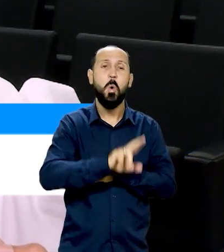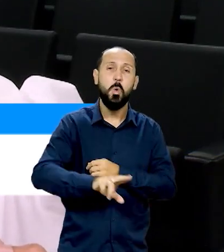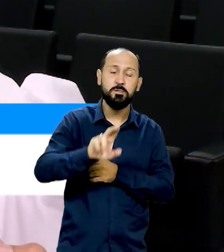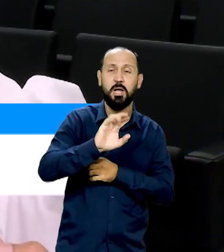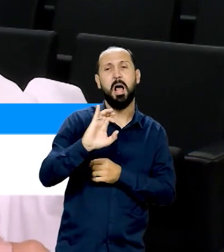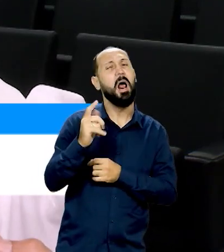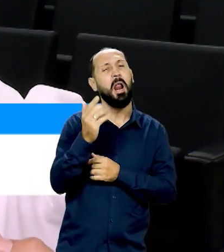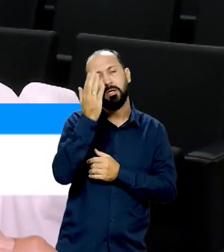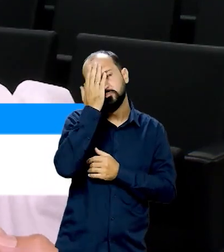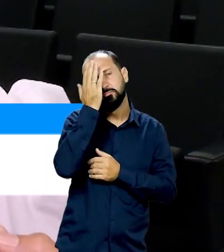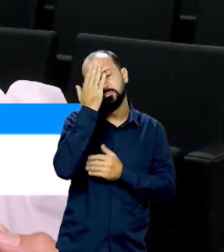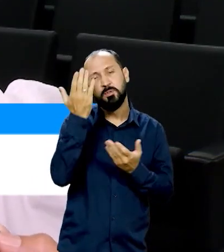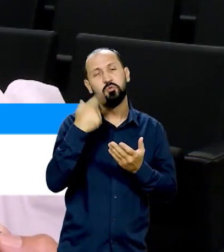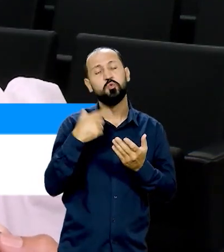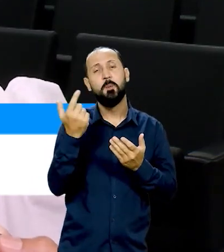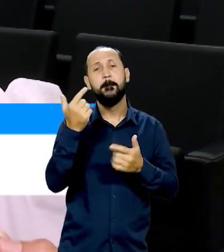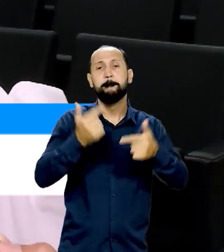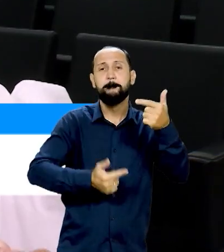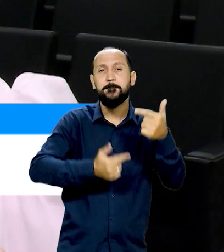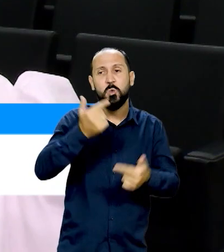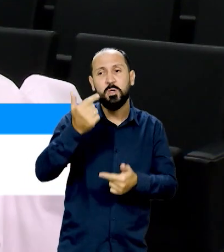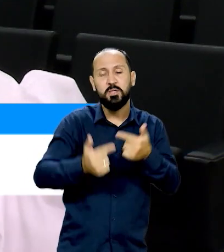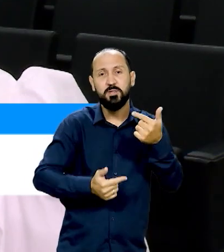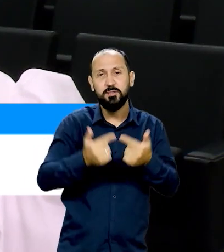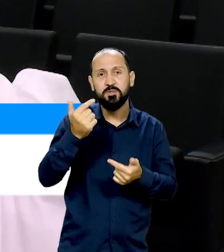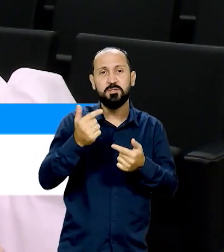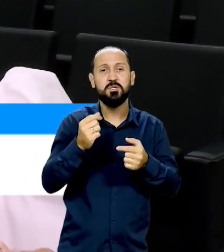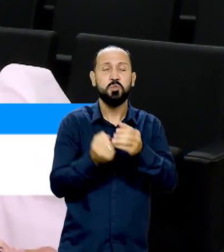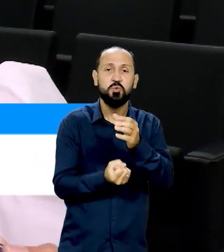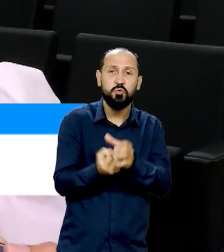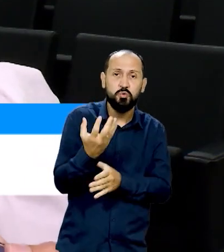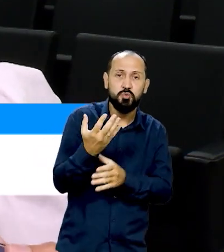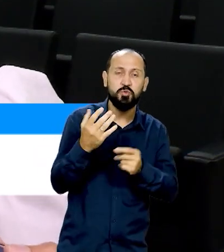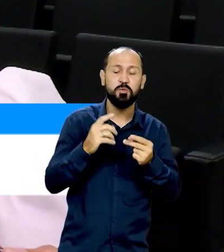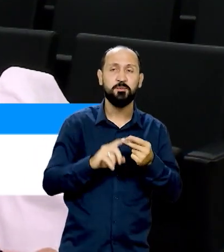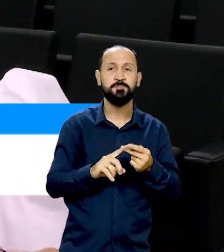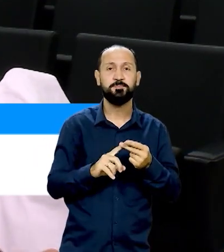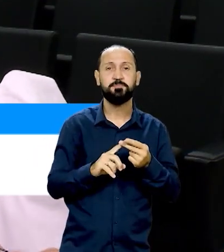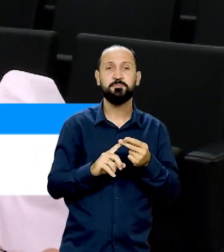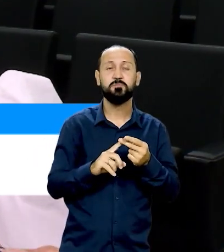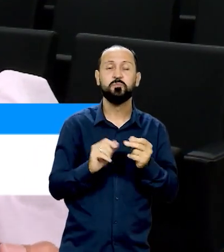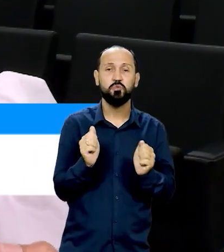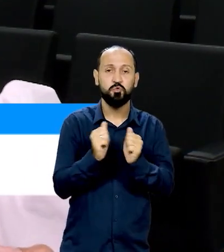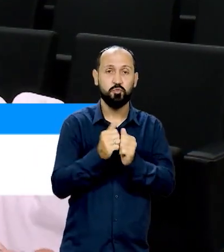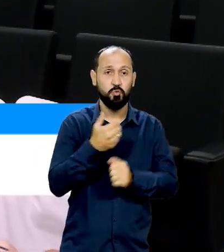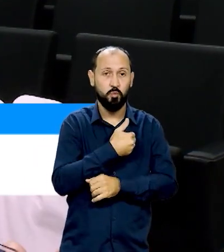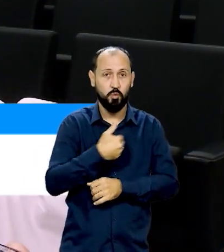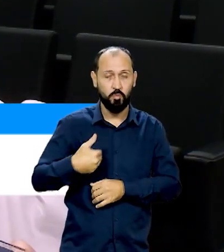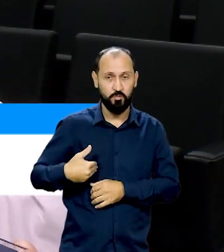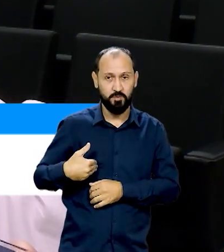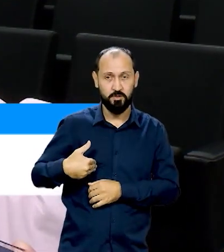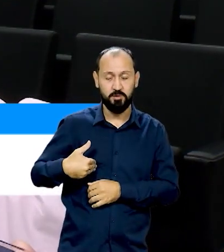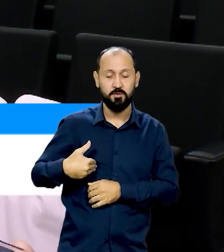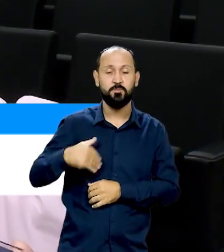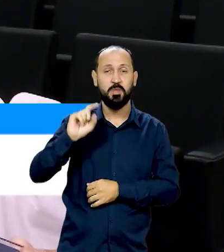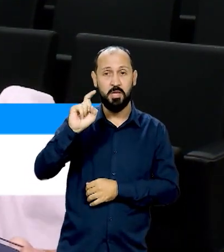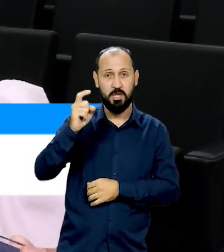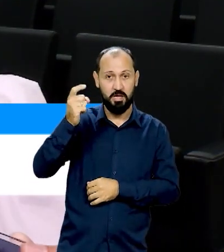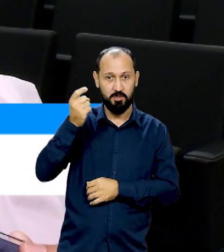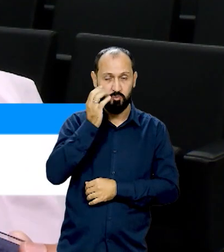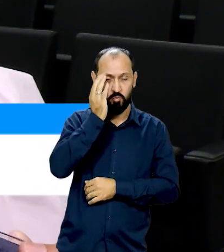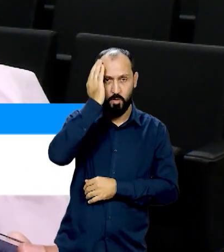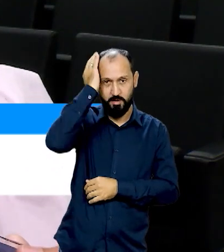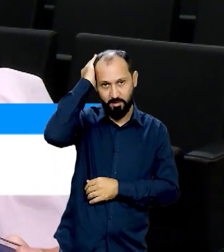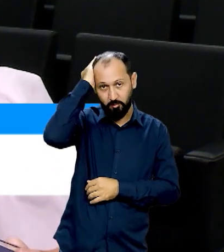por conta, é claro, de toda uma política que foi criada com o governo, o